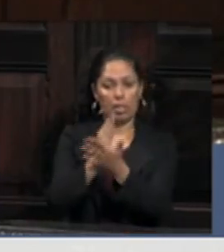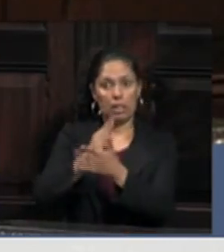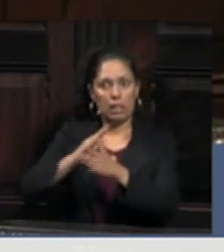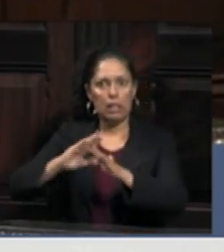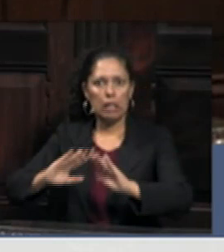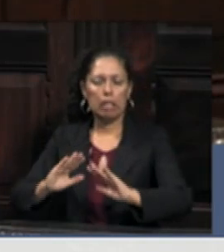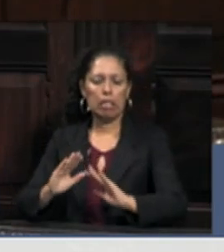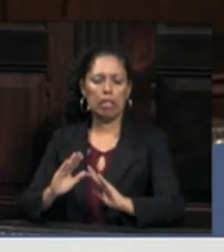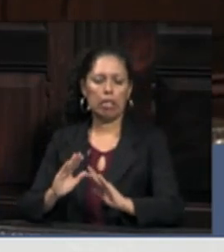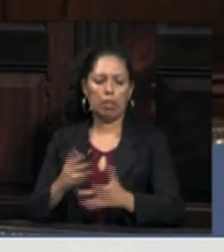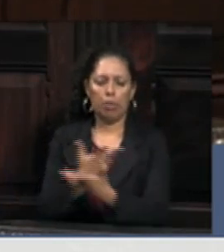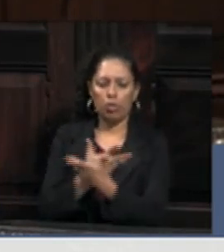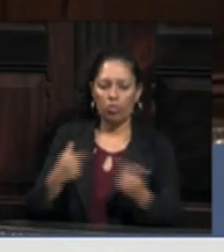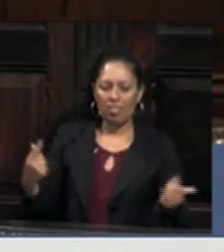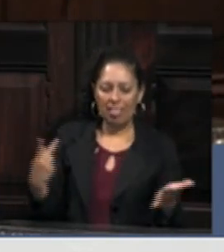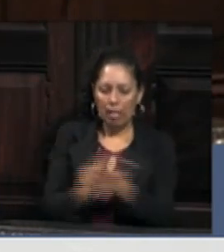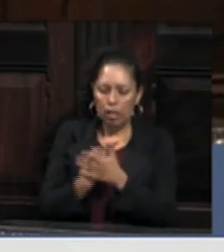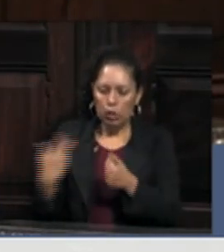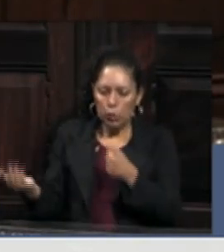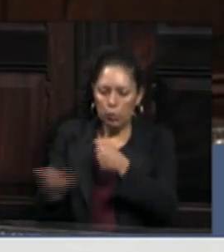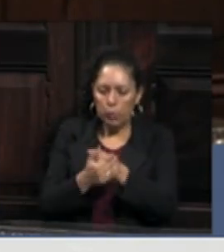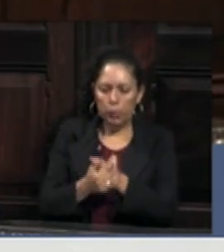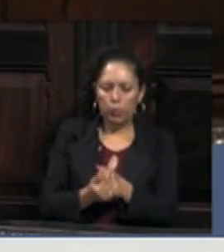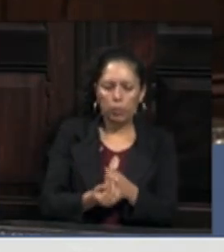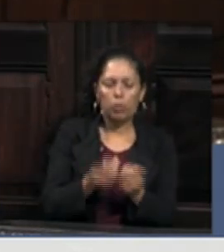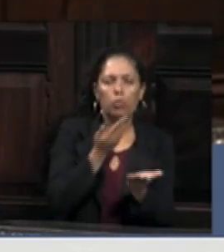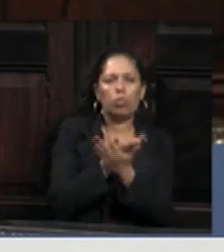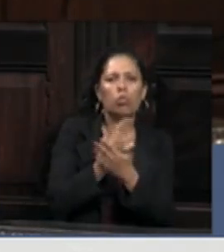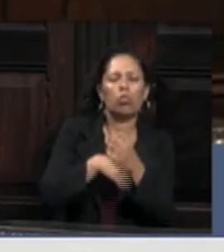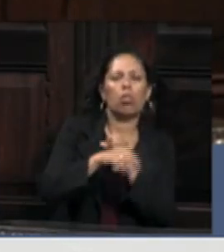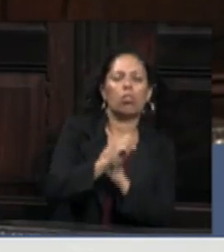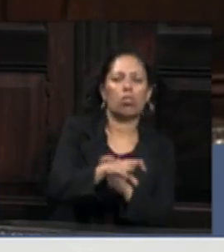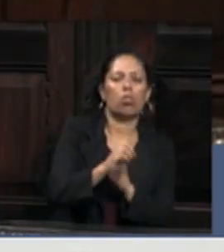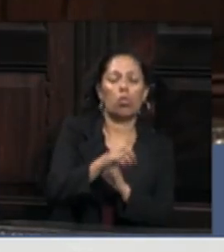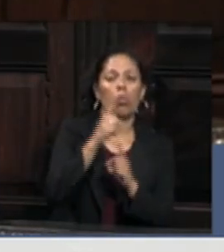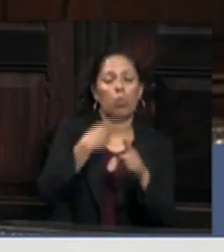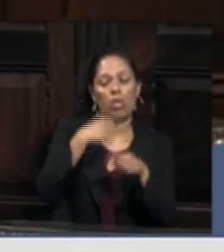na educação que fazem com que, ano após ano,